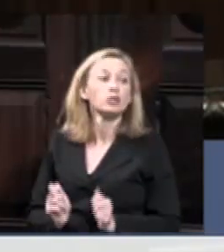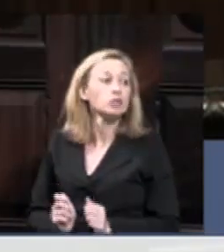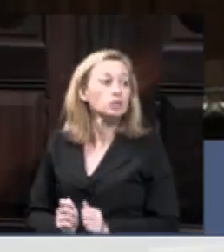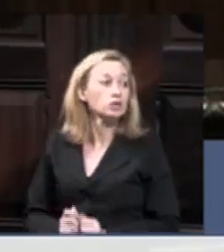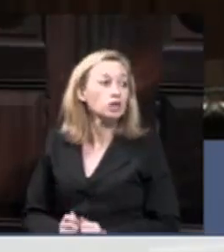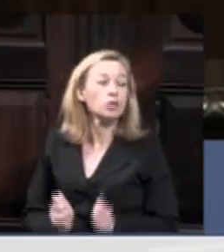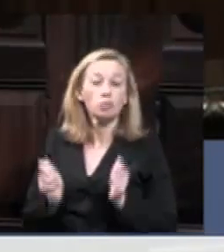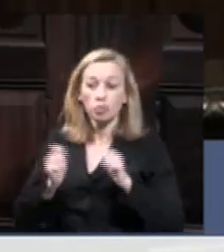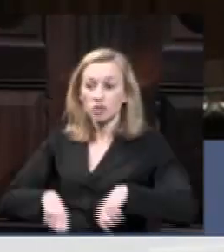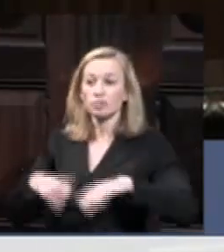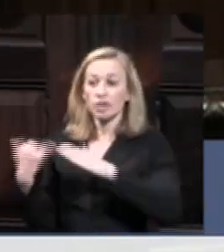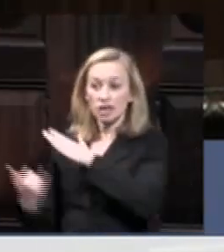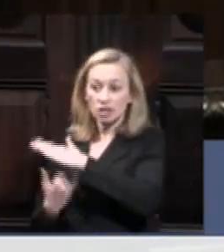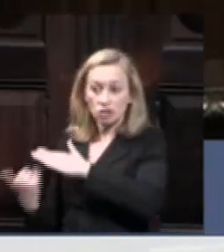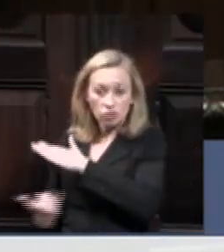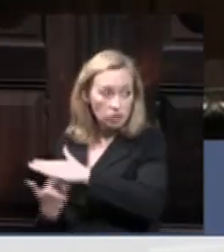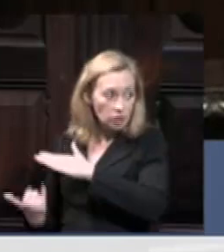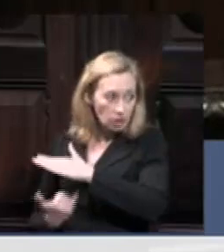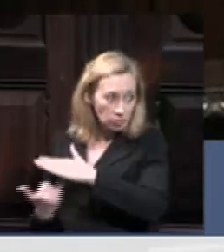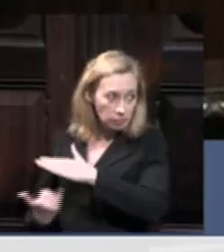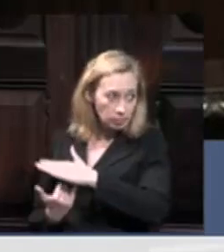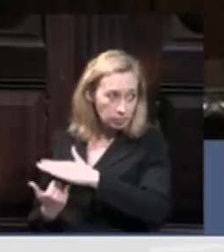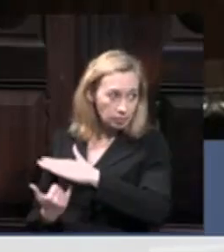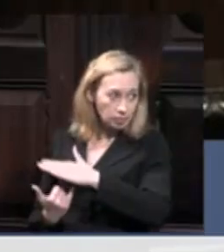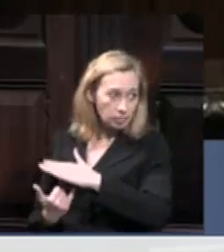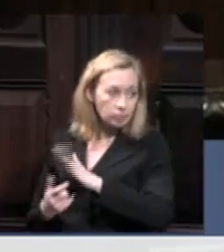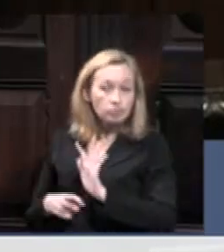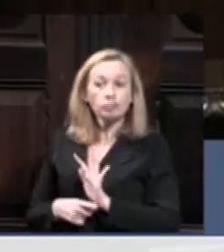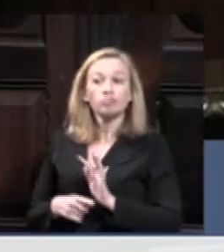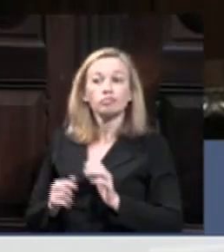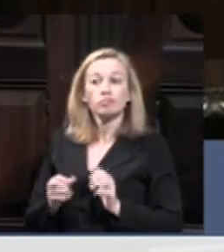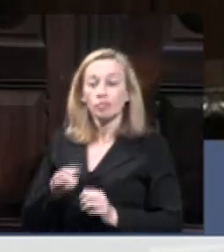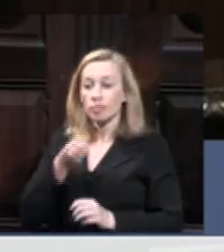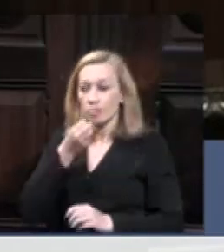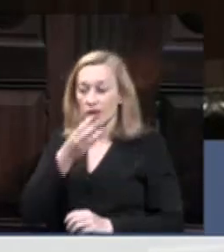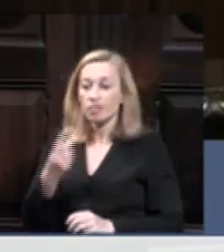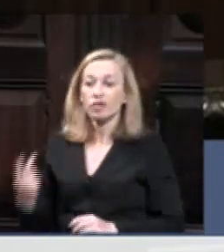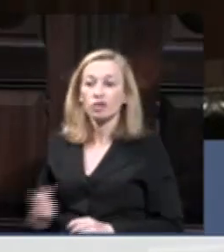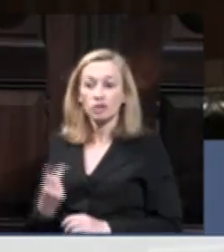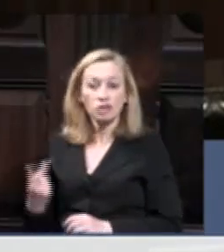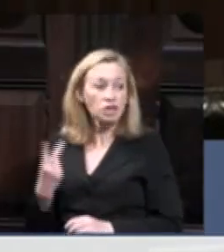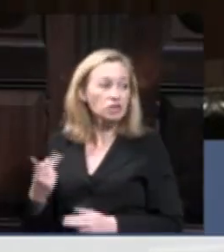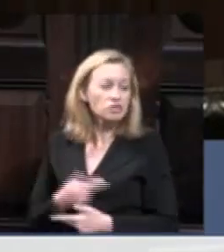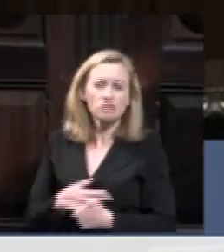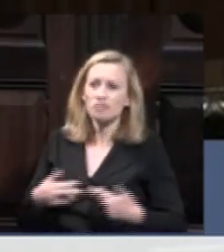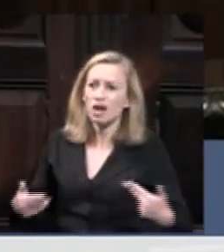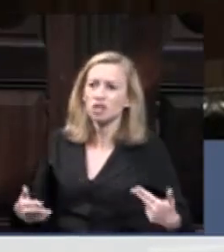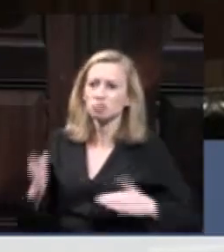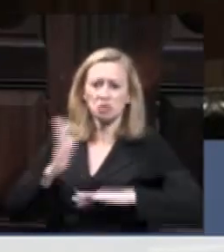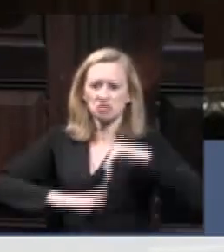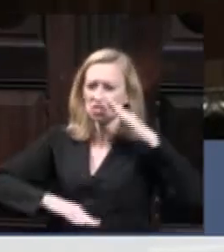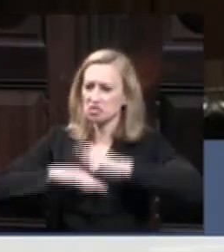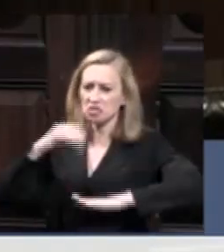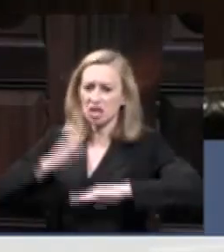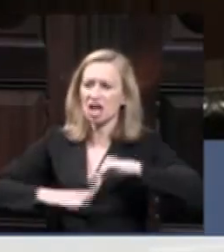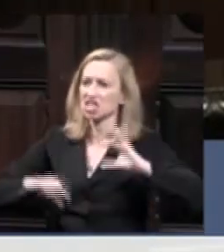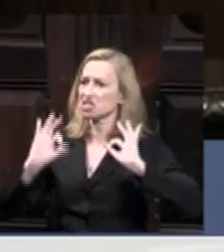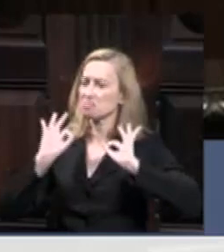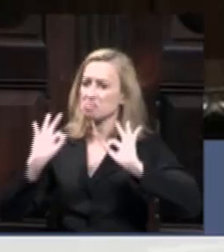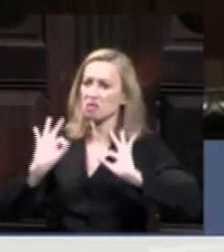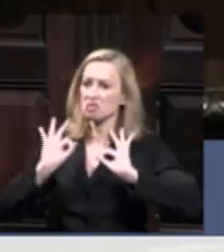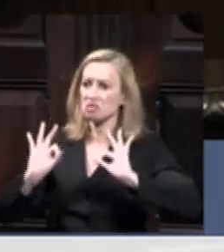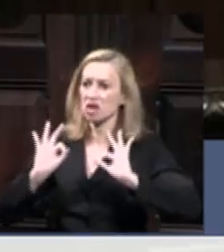essas instituições, que são muito bem ranqueadas em diferentes indicadores acadêmicos nacionais e